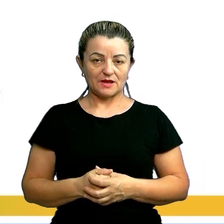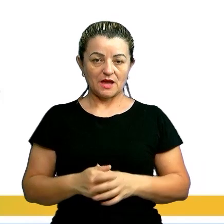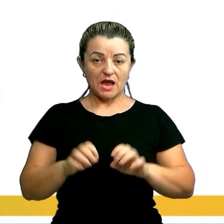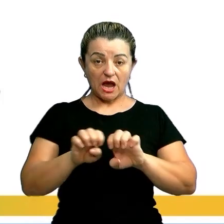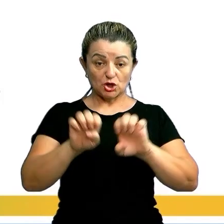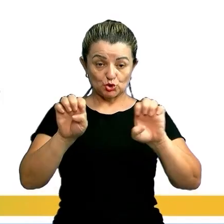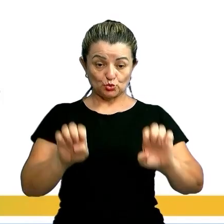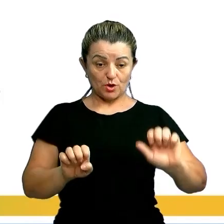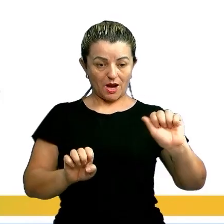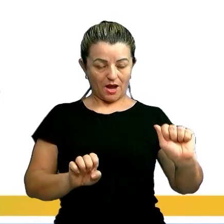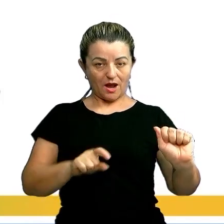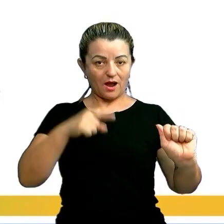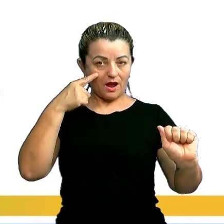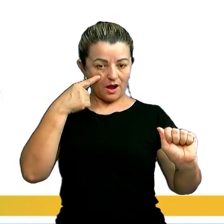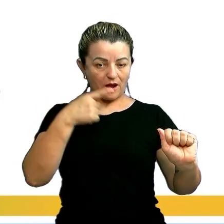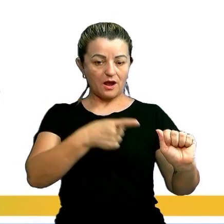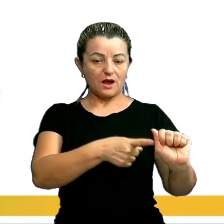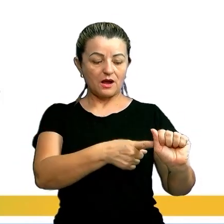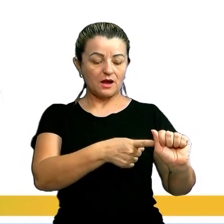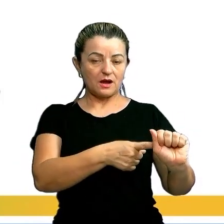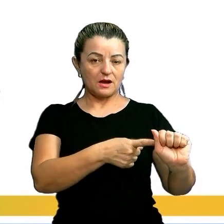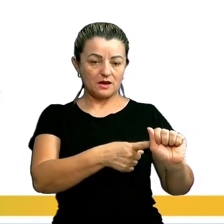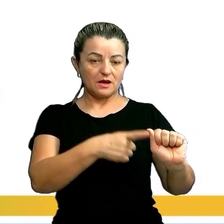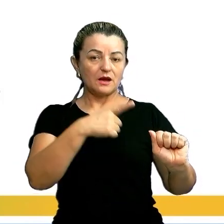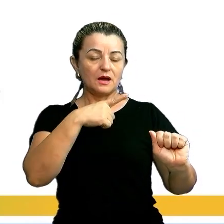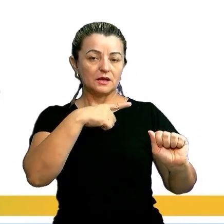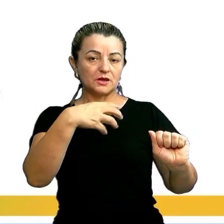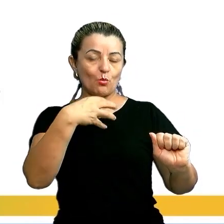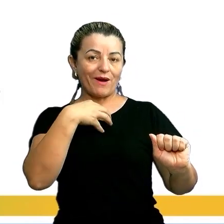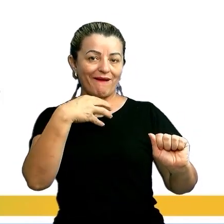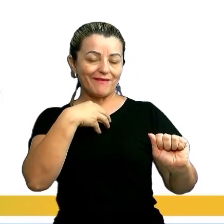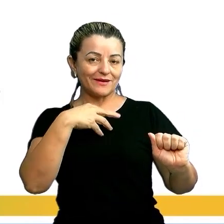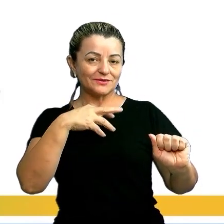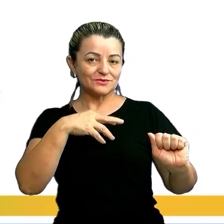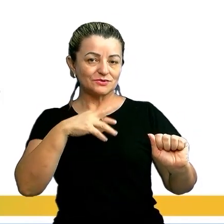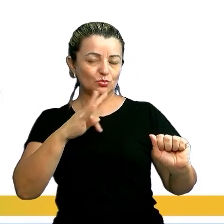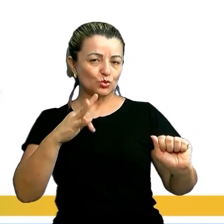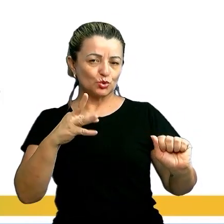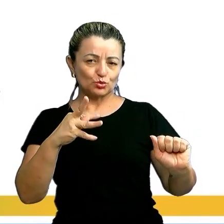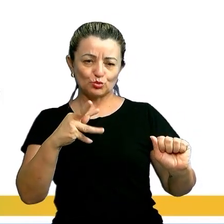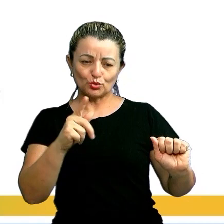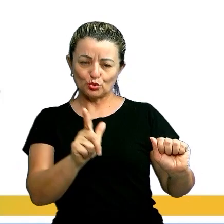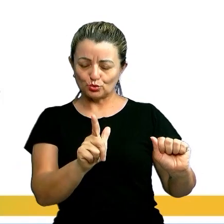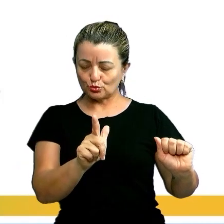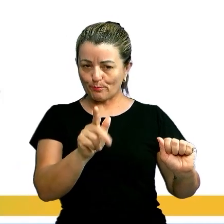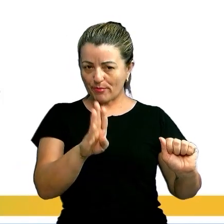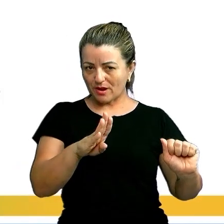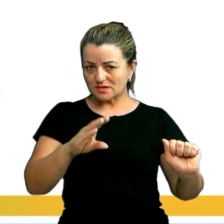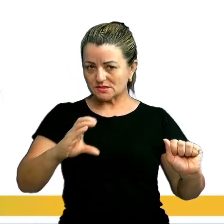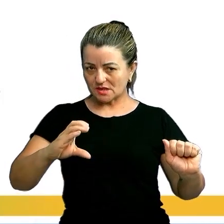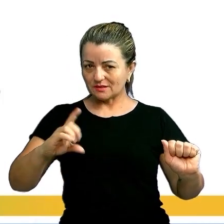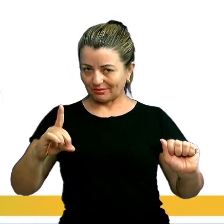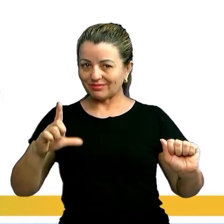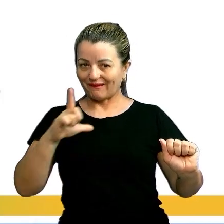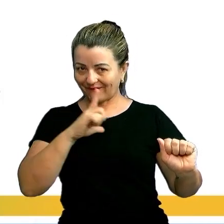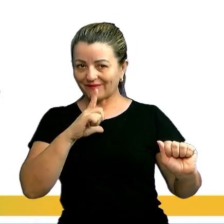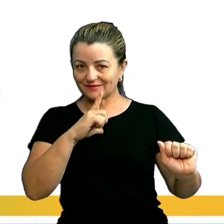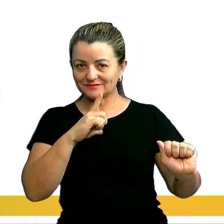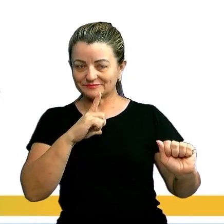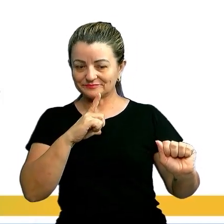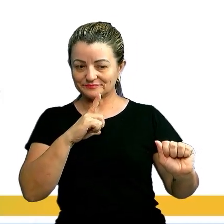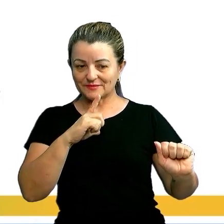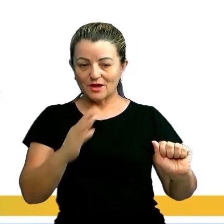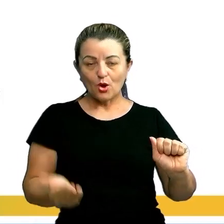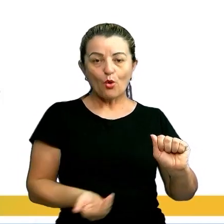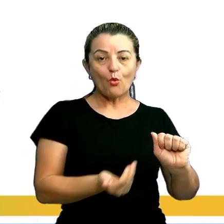estrutura A tem uma característica que todos os outros têm, o B, o C e o D.